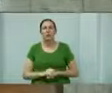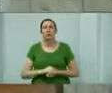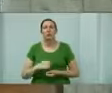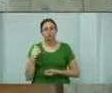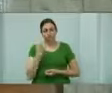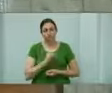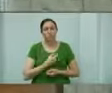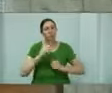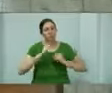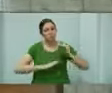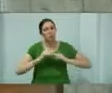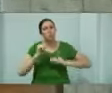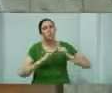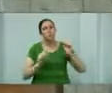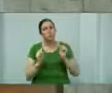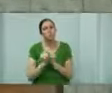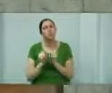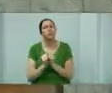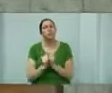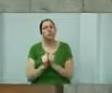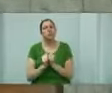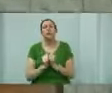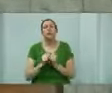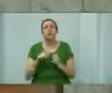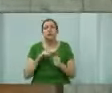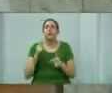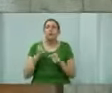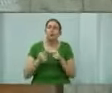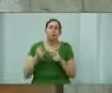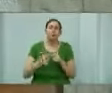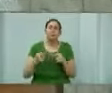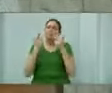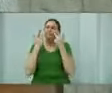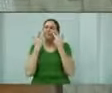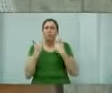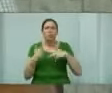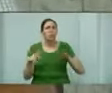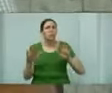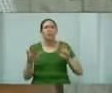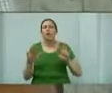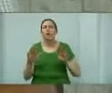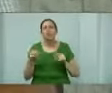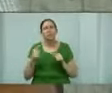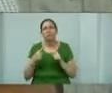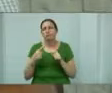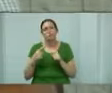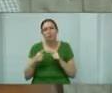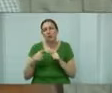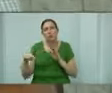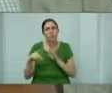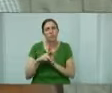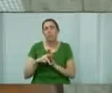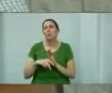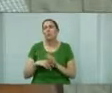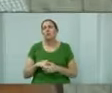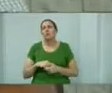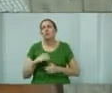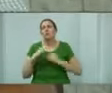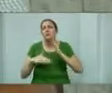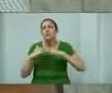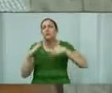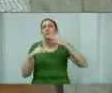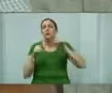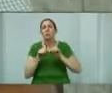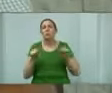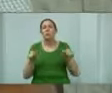estamos construindo, sim, tem os seus problemas, e é natural. Chama as dores do crescimento, é natural. Agora, uma coisa